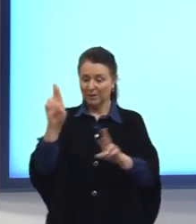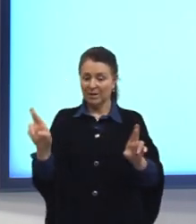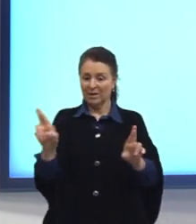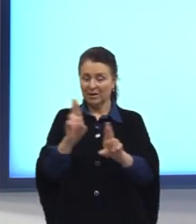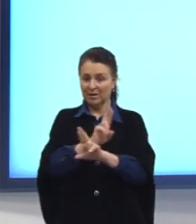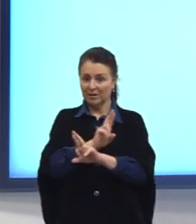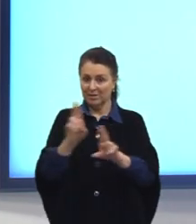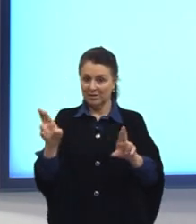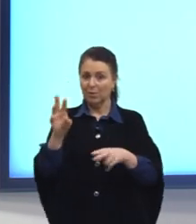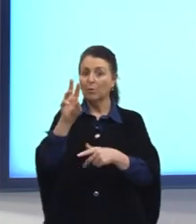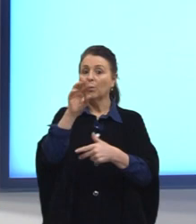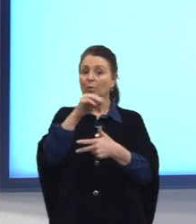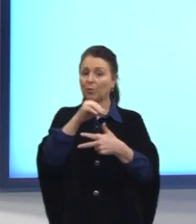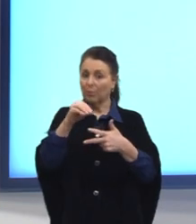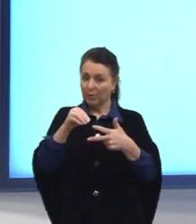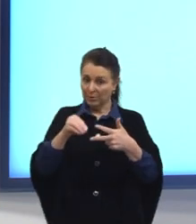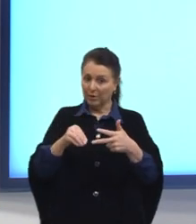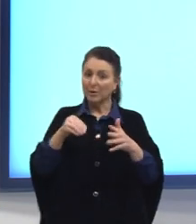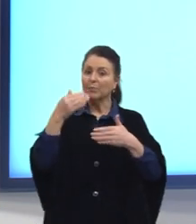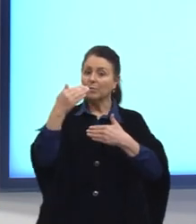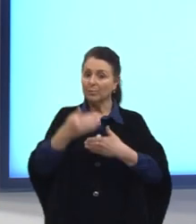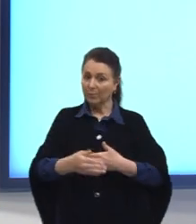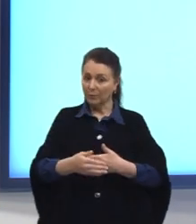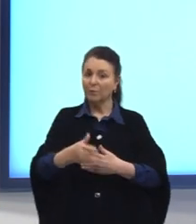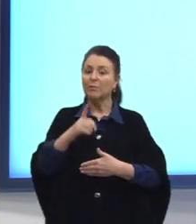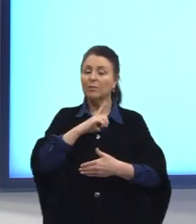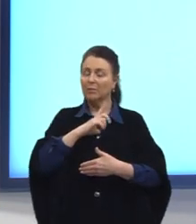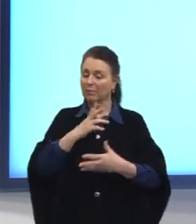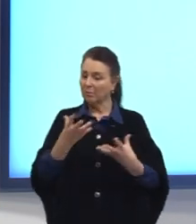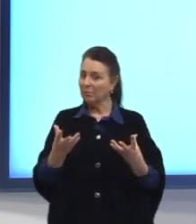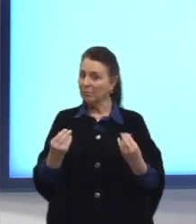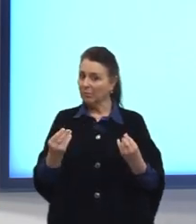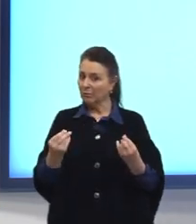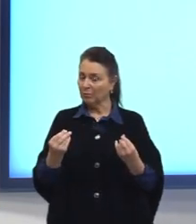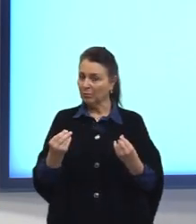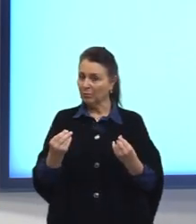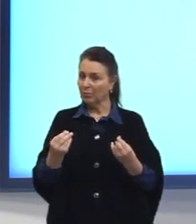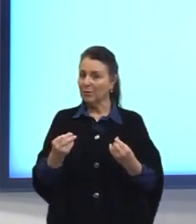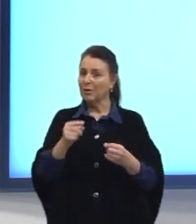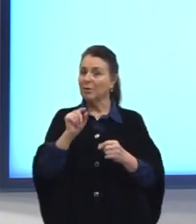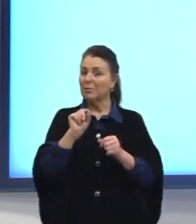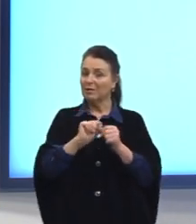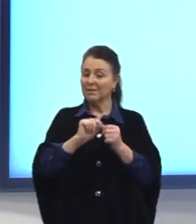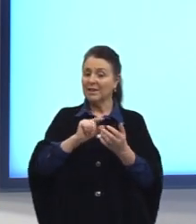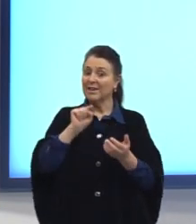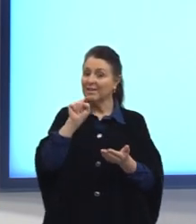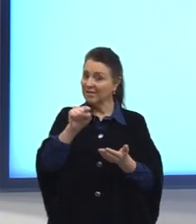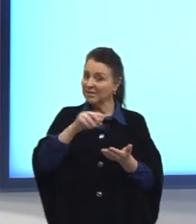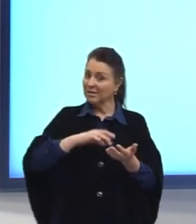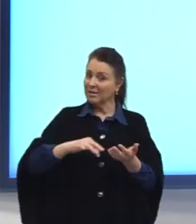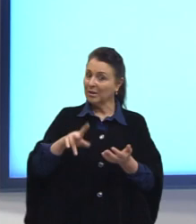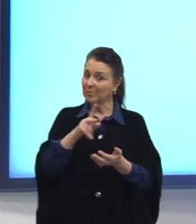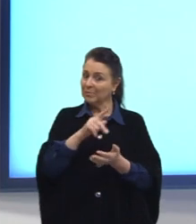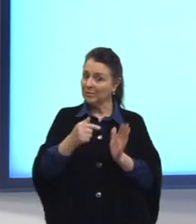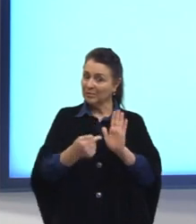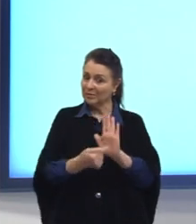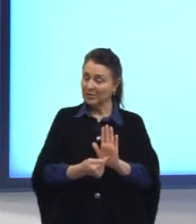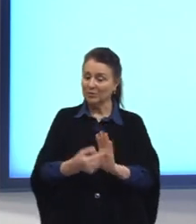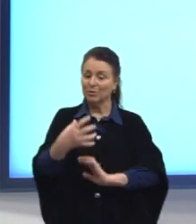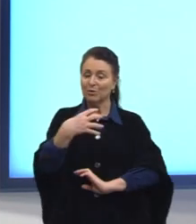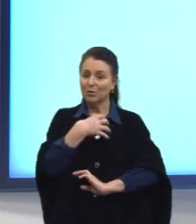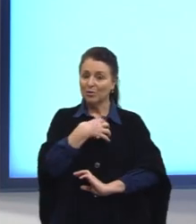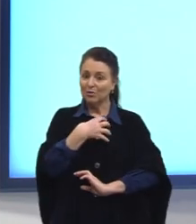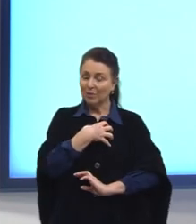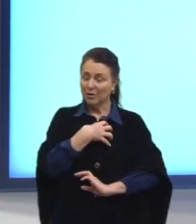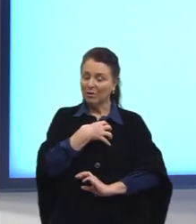aqui o Enem usa muito tá questões muitas vezes fáceis que é somente fazer esse cálculo aqui e uma forma né